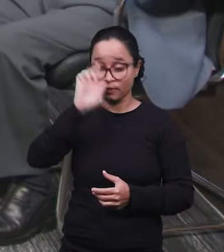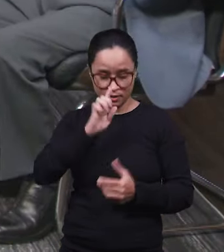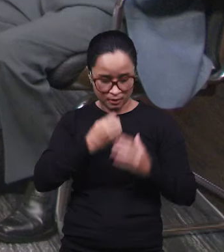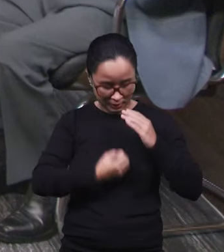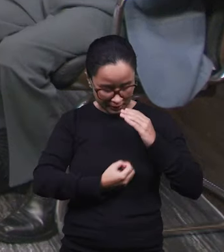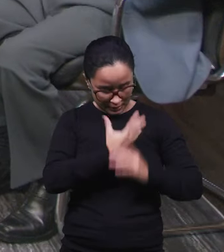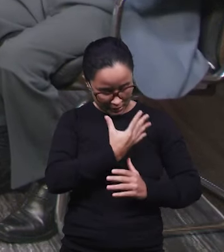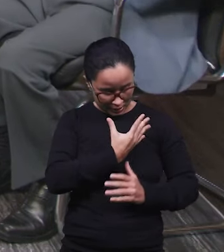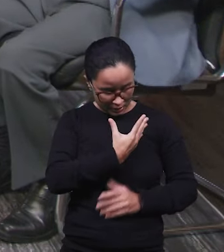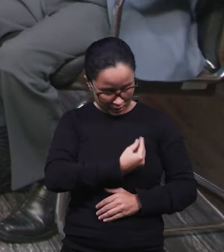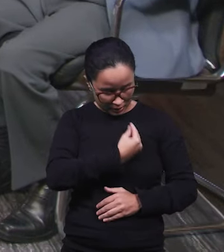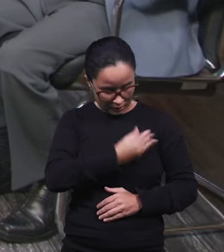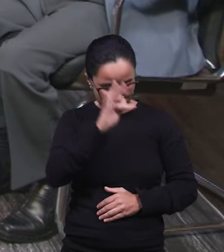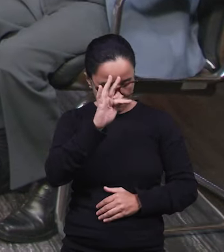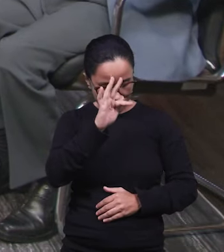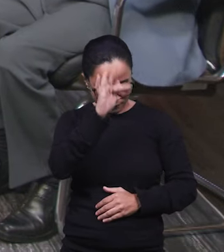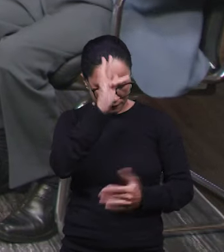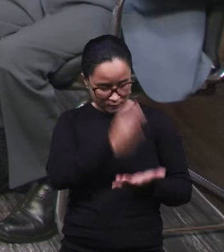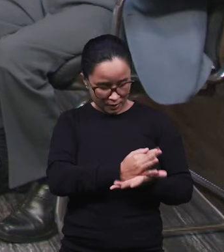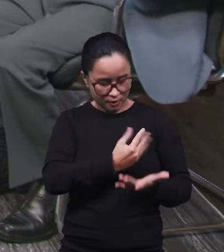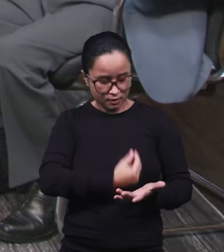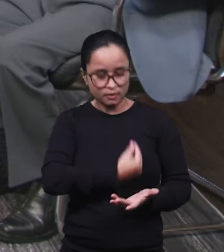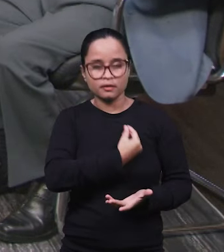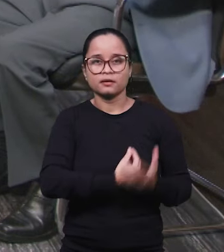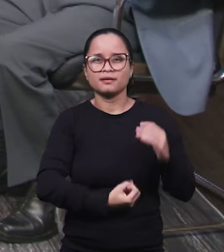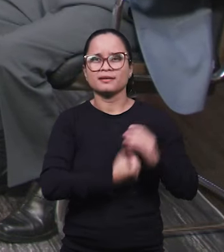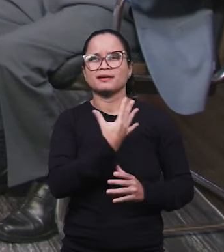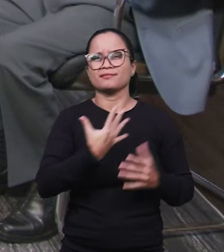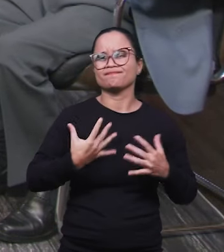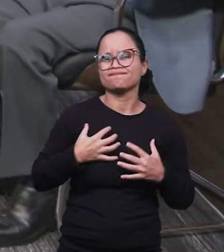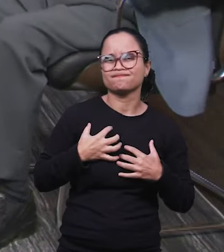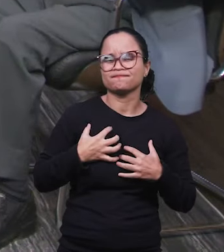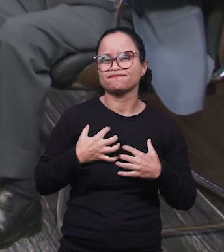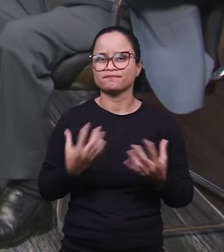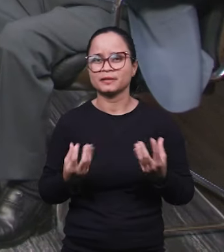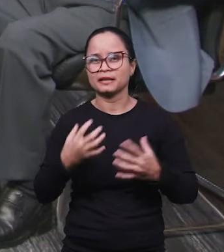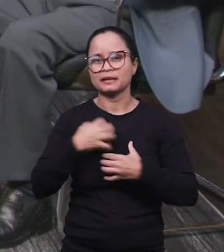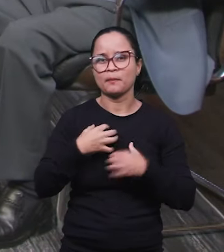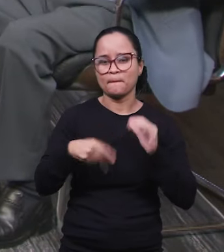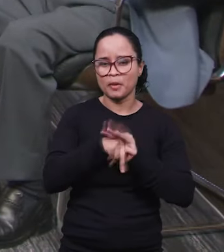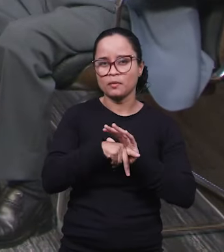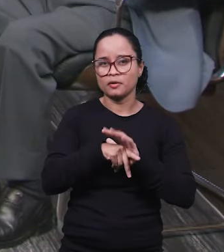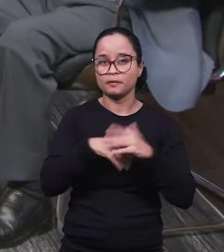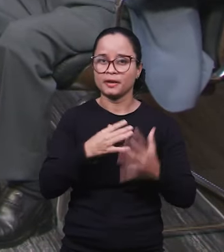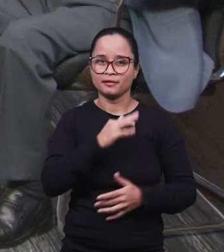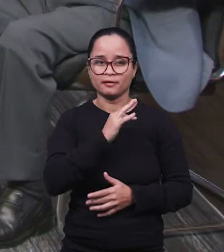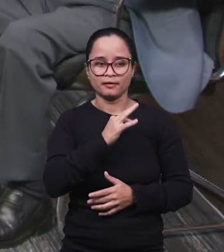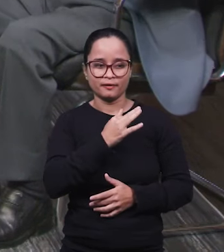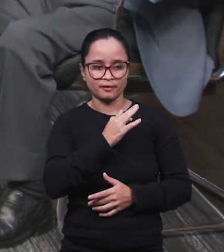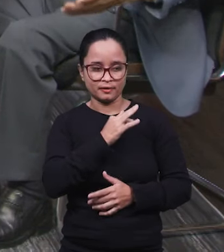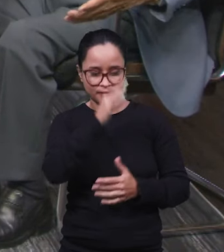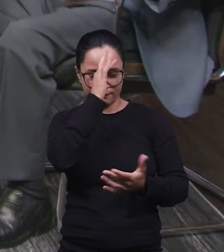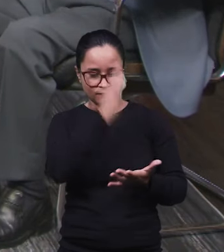mesmo, como homem, gera a fé. Ele gera uma fé nele. E a fé que ele tem nele